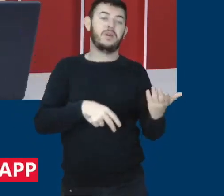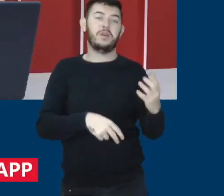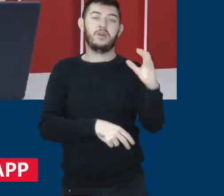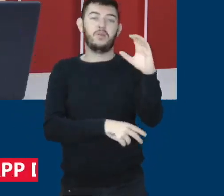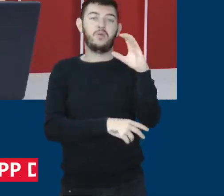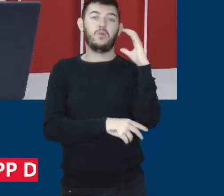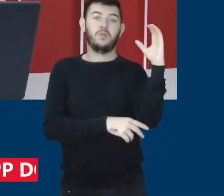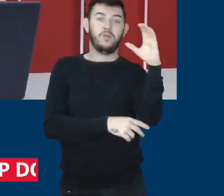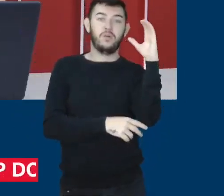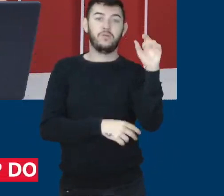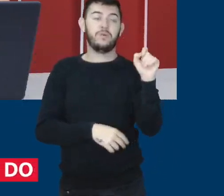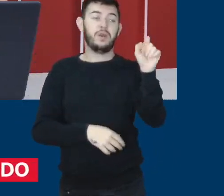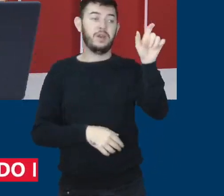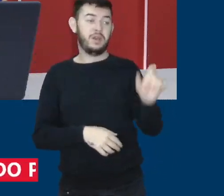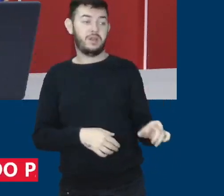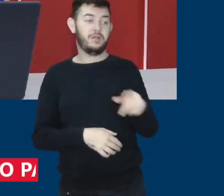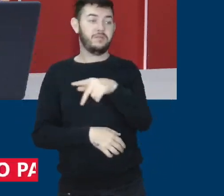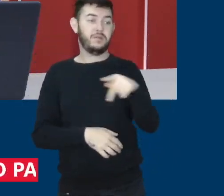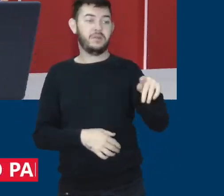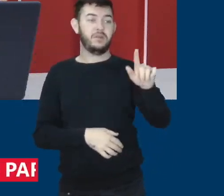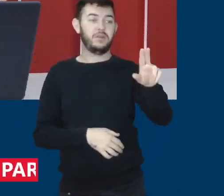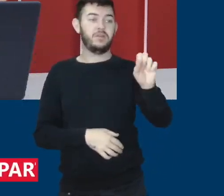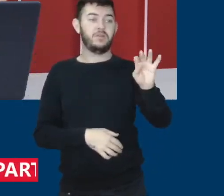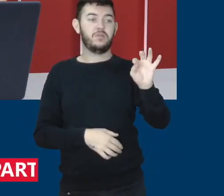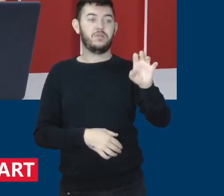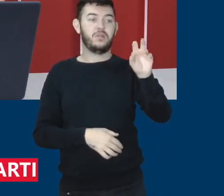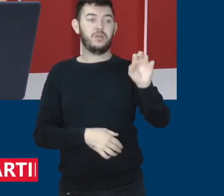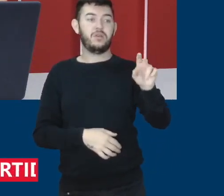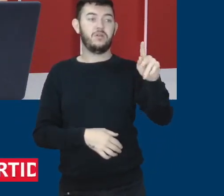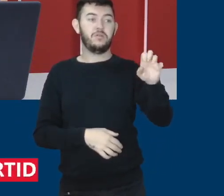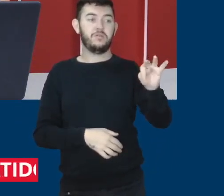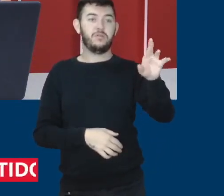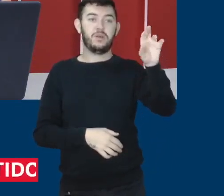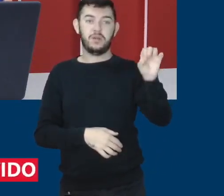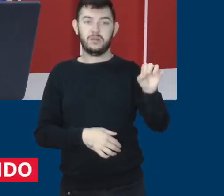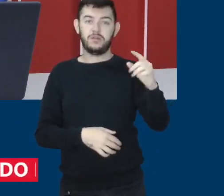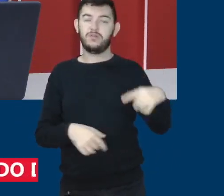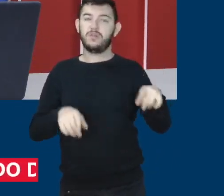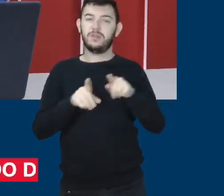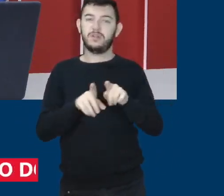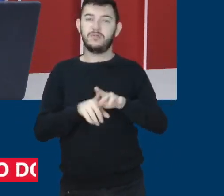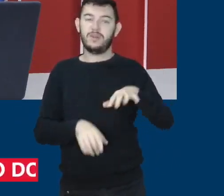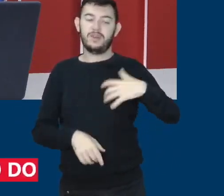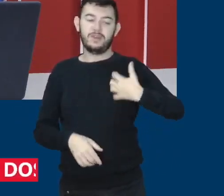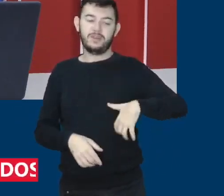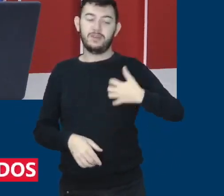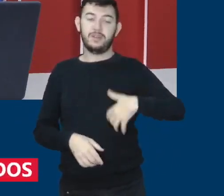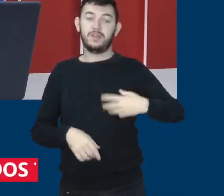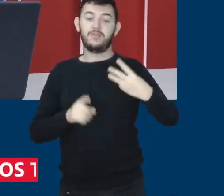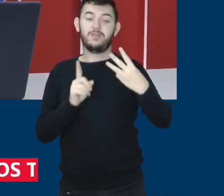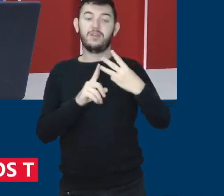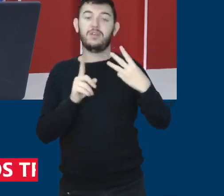para falar da Amazônia também. E a Argentina, que é o nosso 3º maior parceiro comercial.